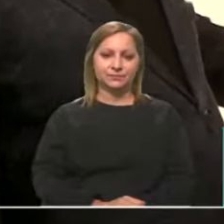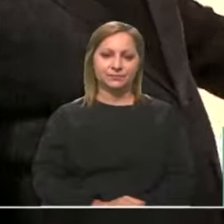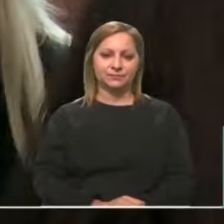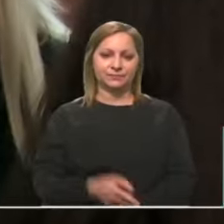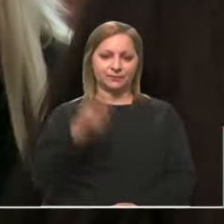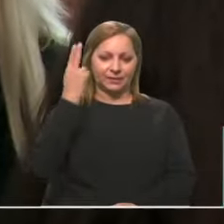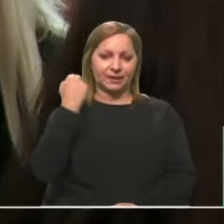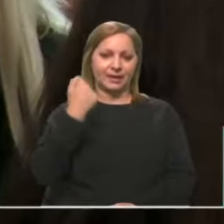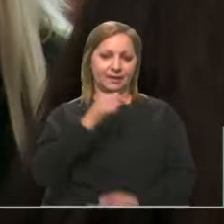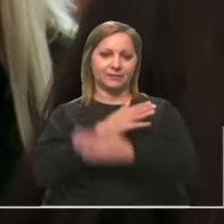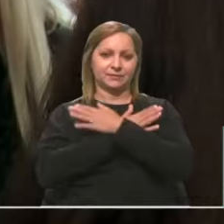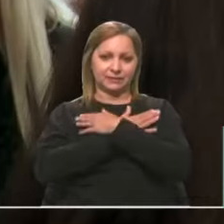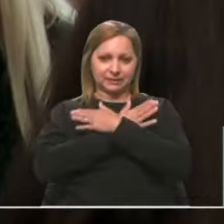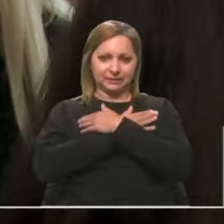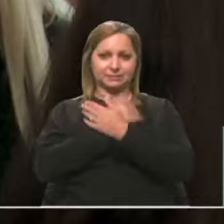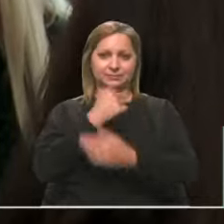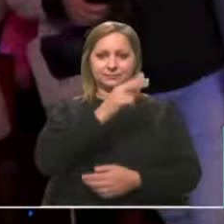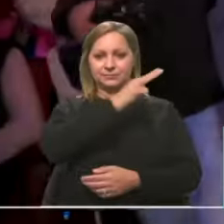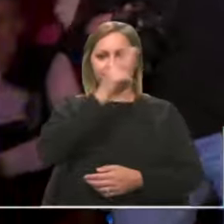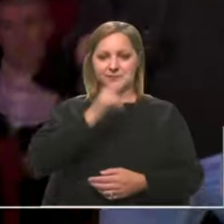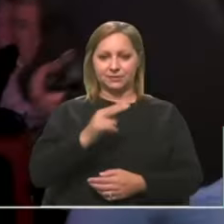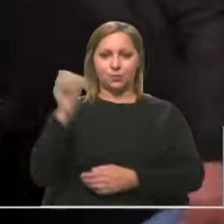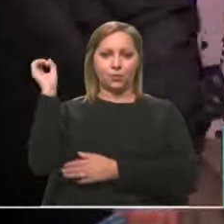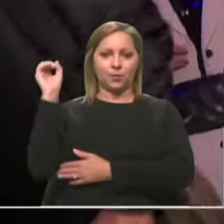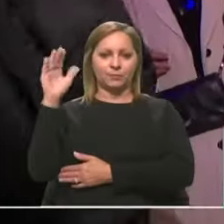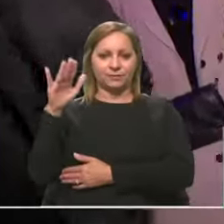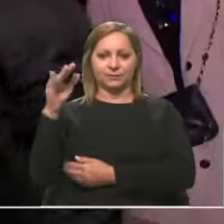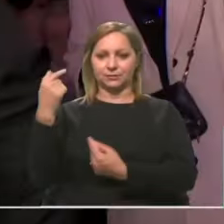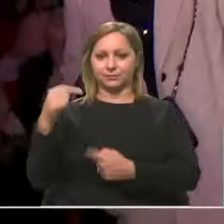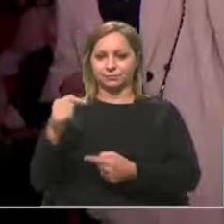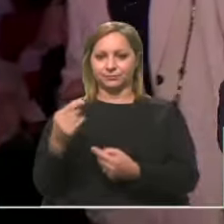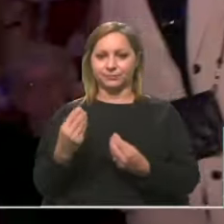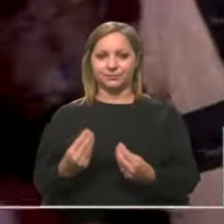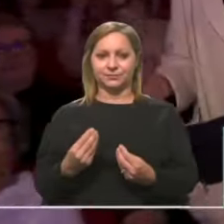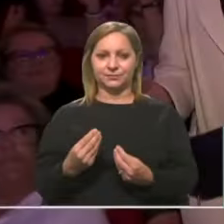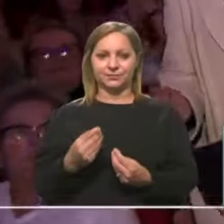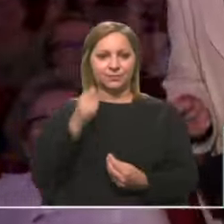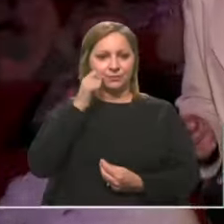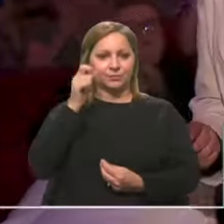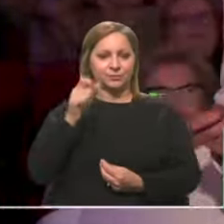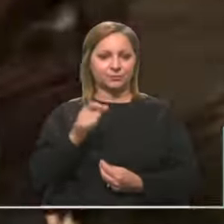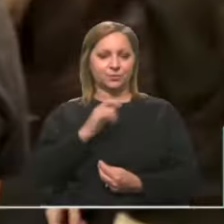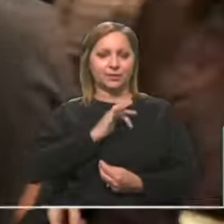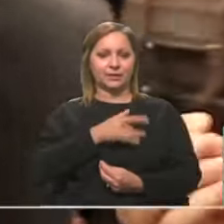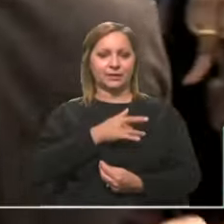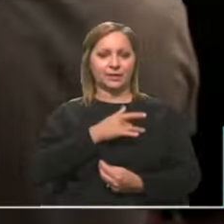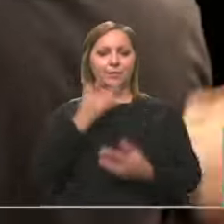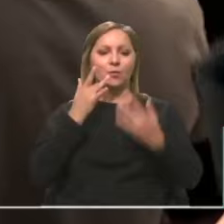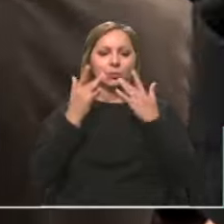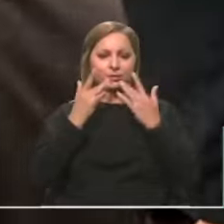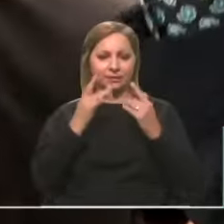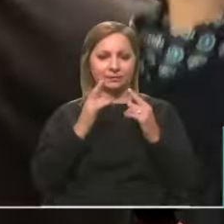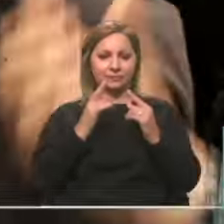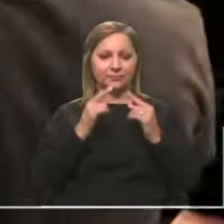João Baião é um grande amigo, é um grande artista, um apresentador de exceção e, sobretudo, um homem que ama o teatro. Ele,